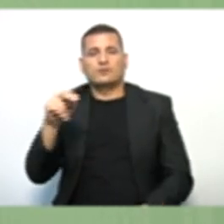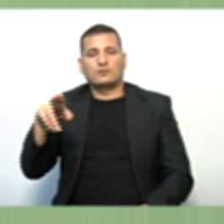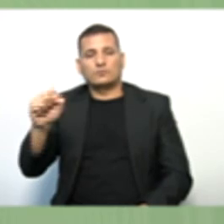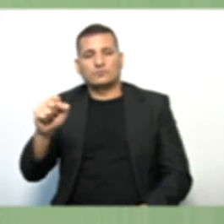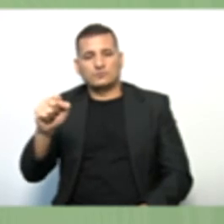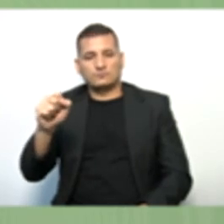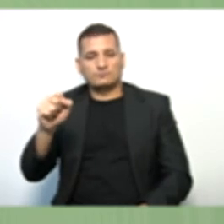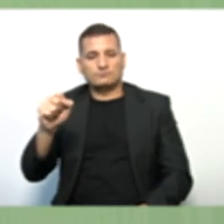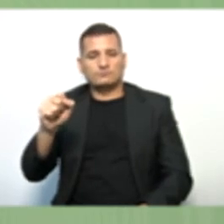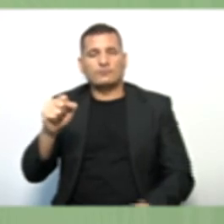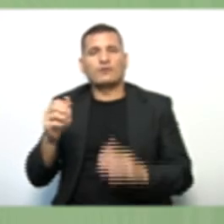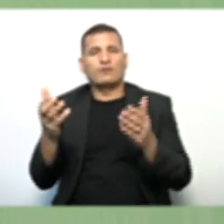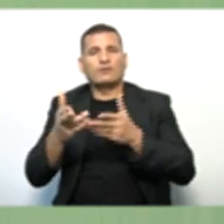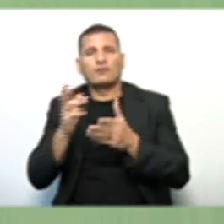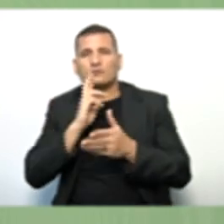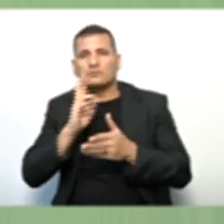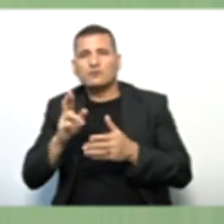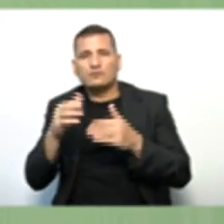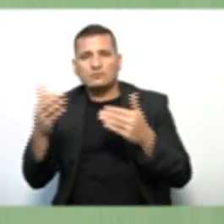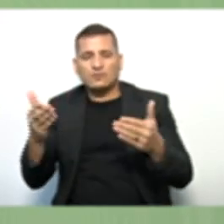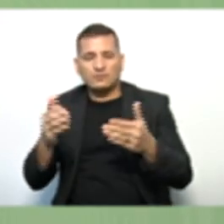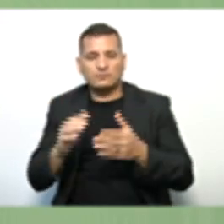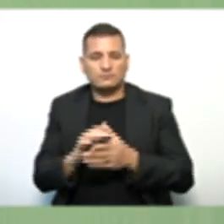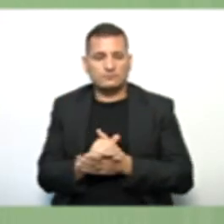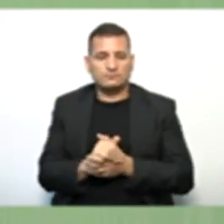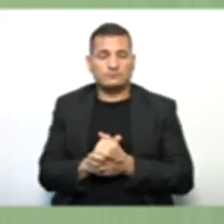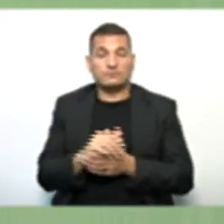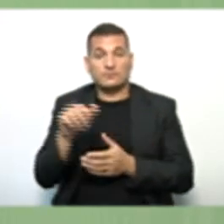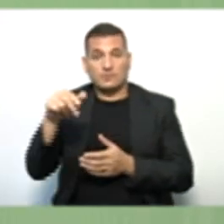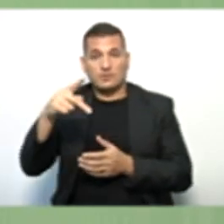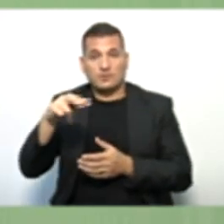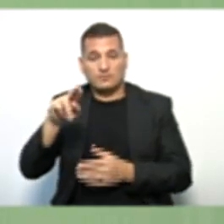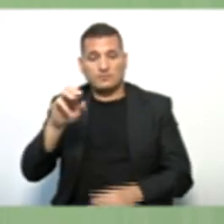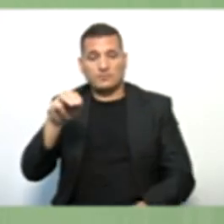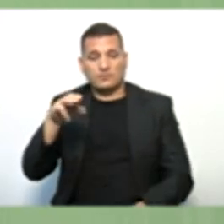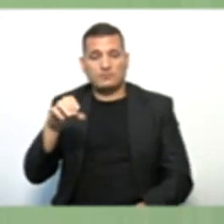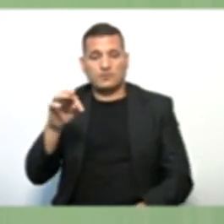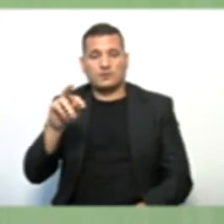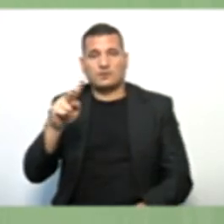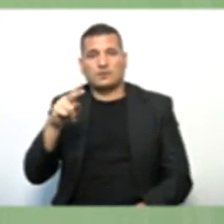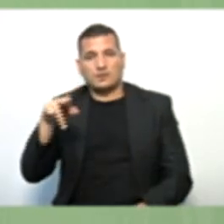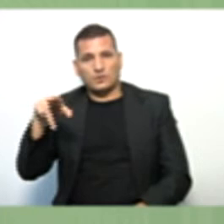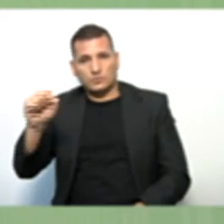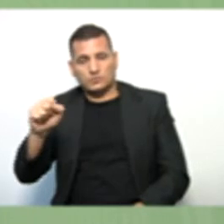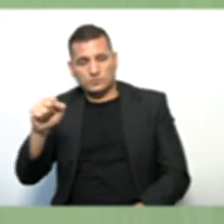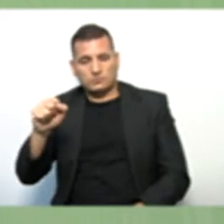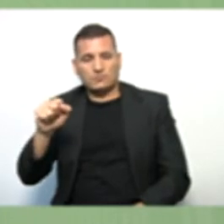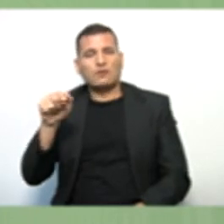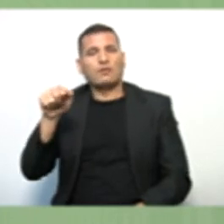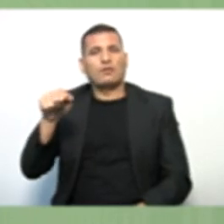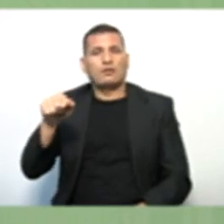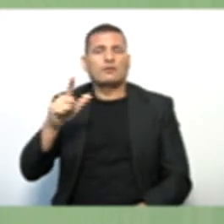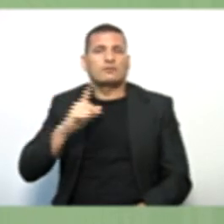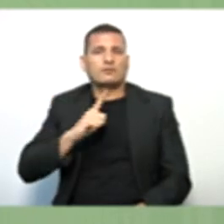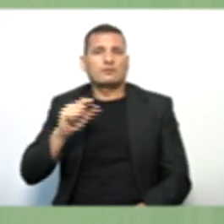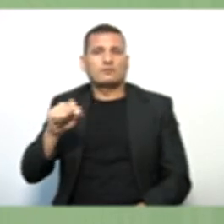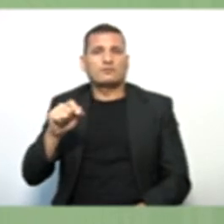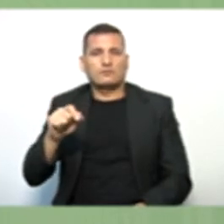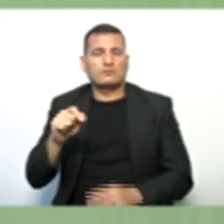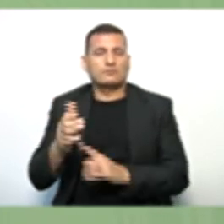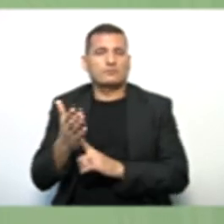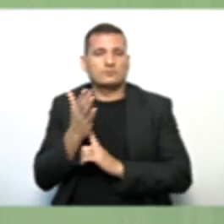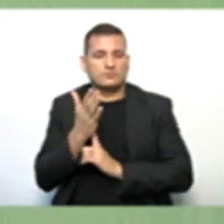resultado? Quando eu coloco aqui Prometheus, ele já pega para mim e